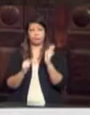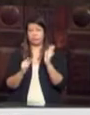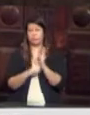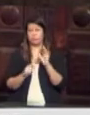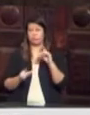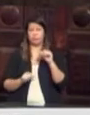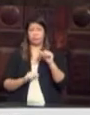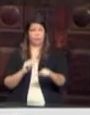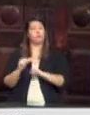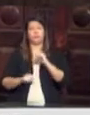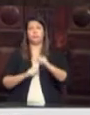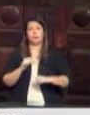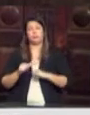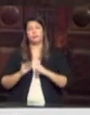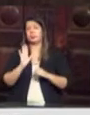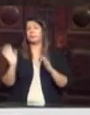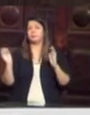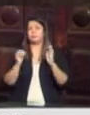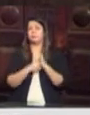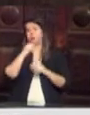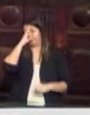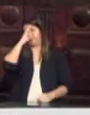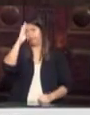mas não tocava no artigo 19.